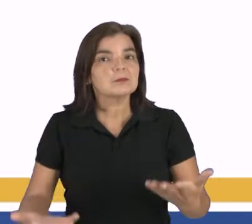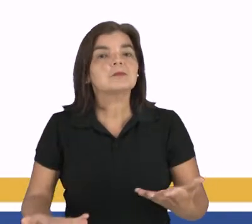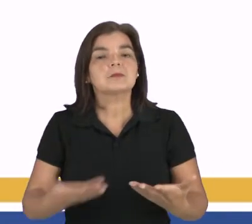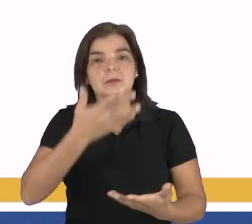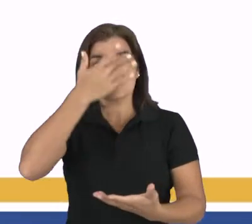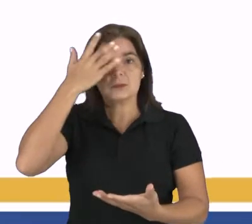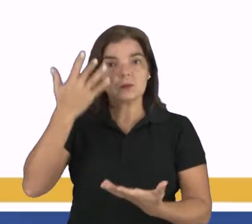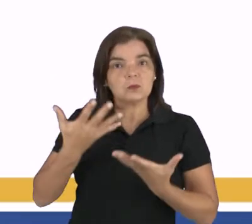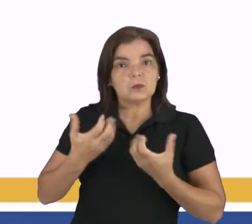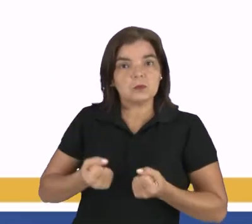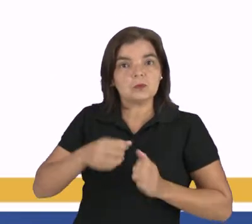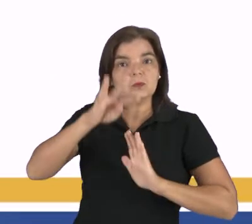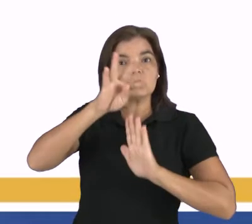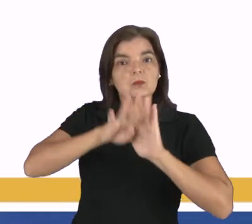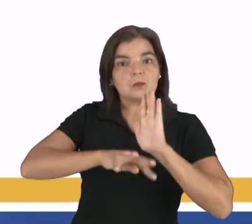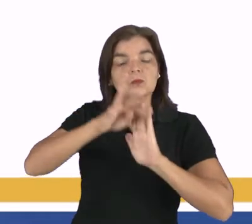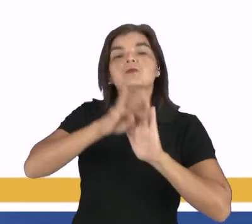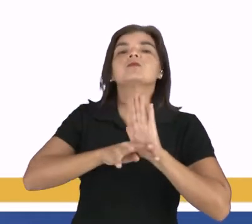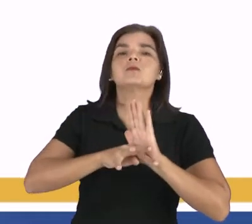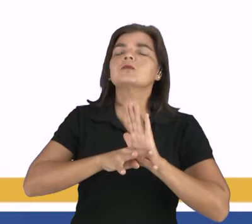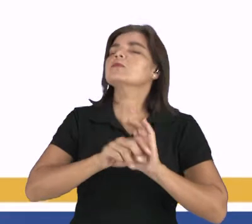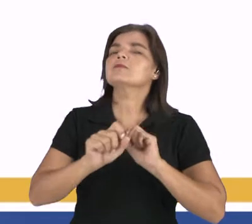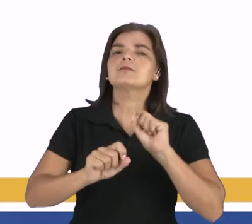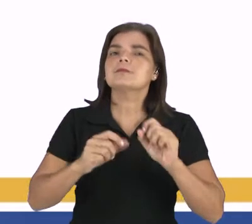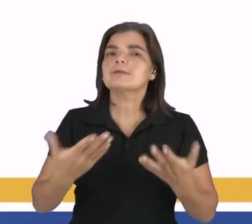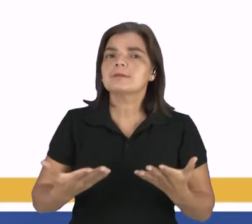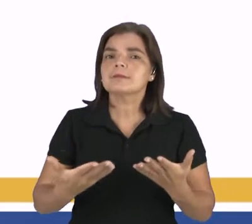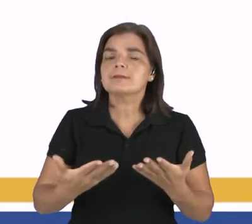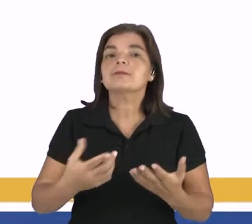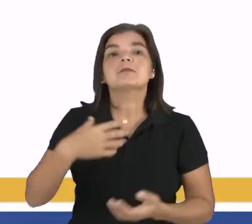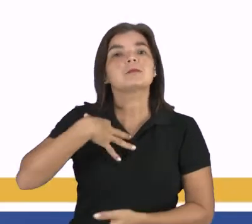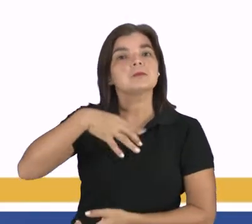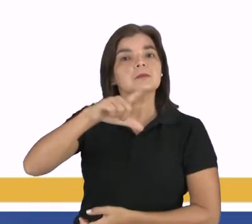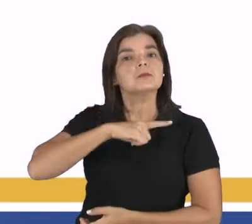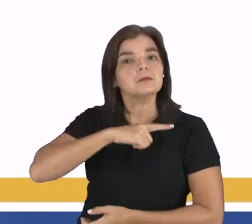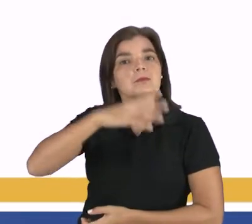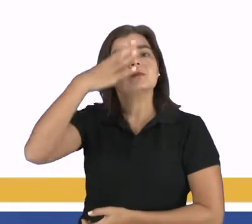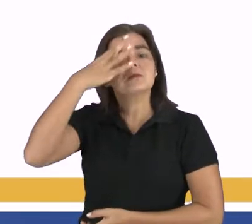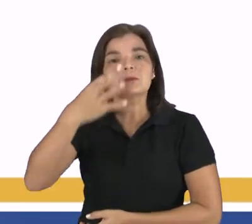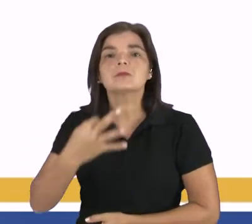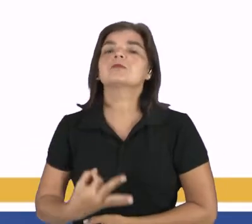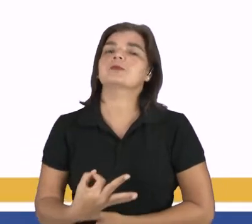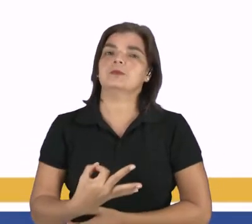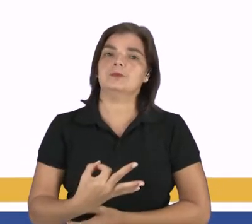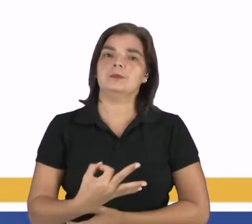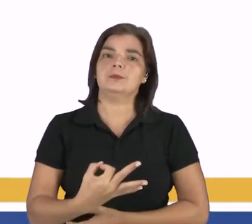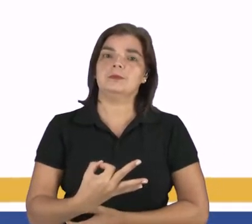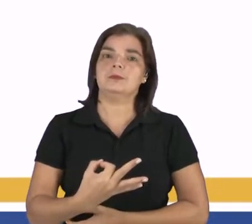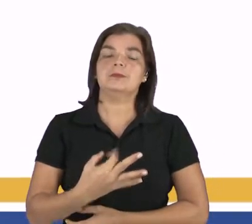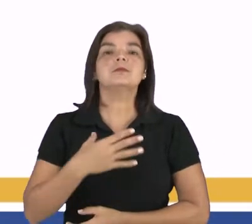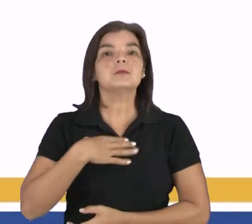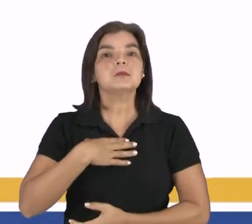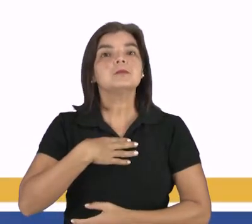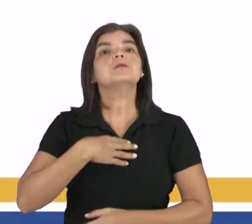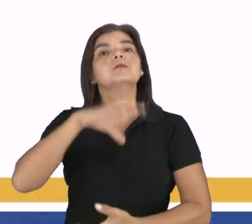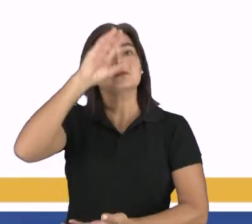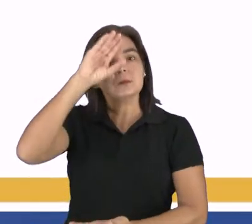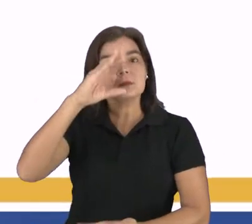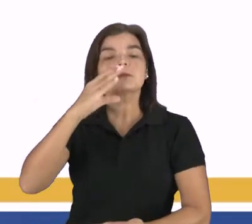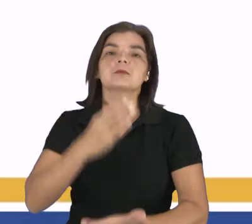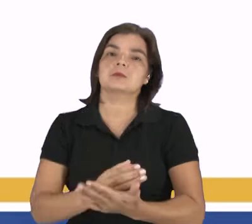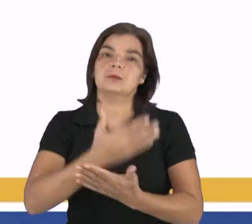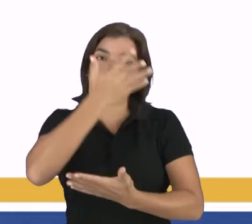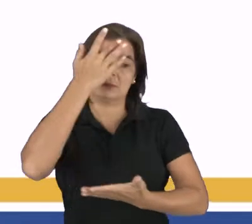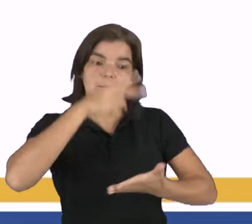o receptor do texto a ter certeza, a dar credibilidade